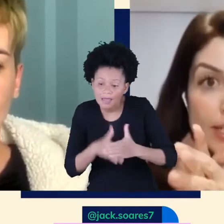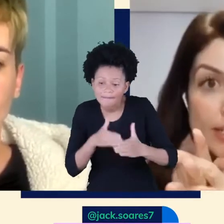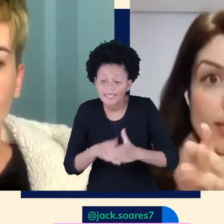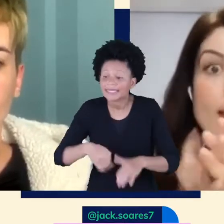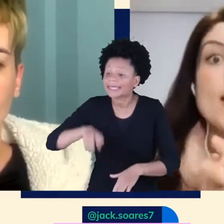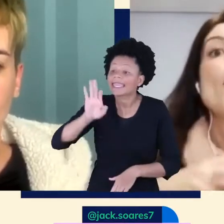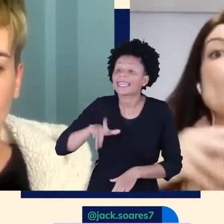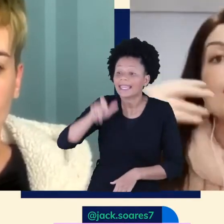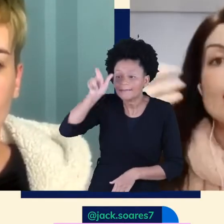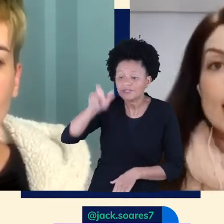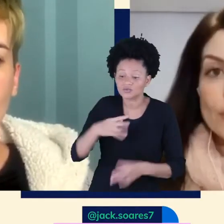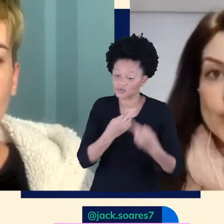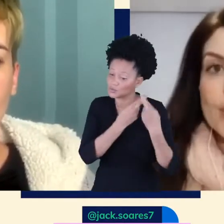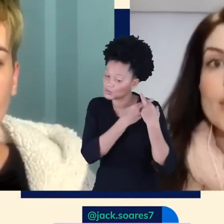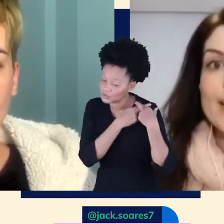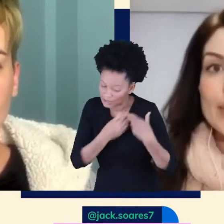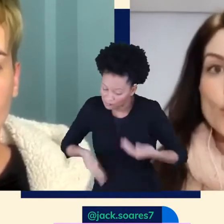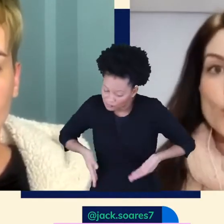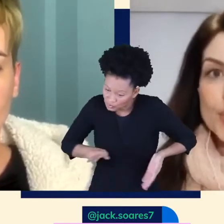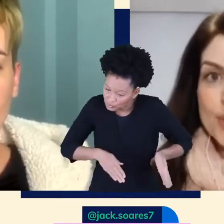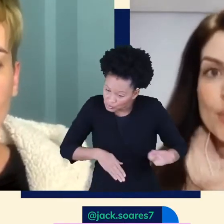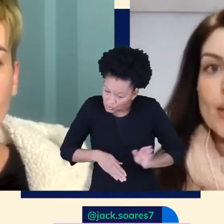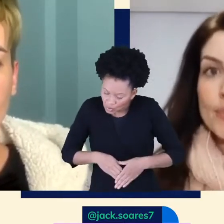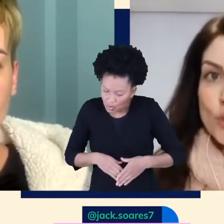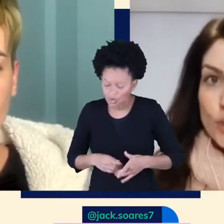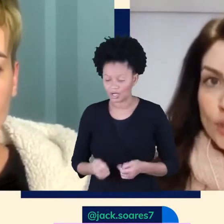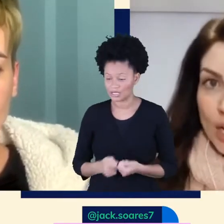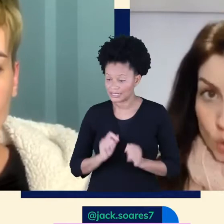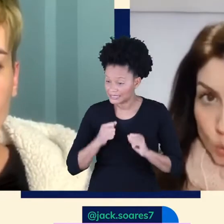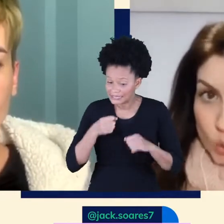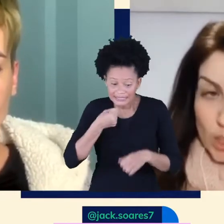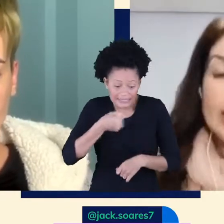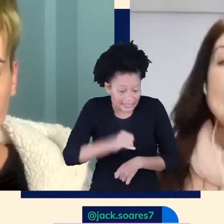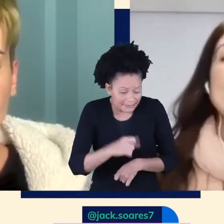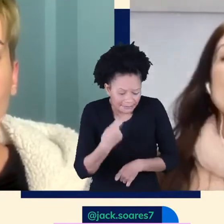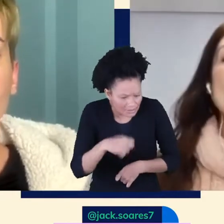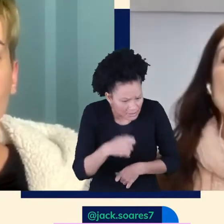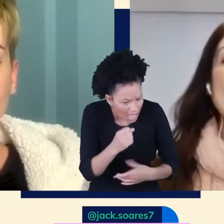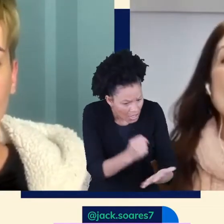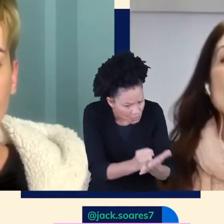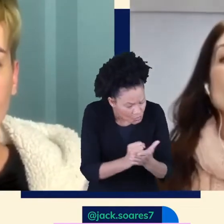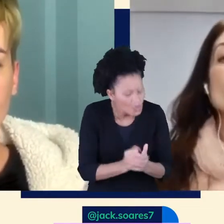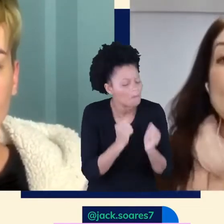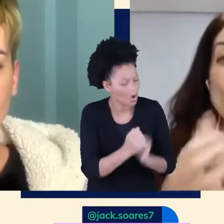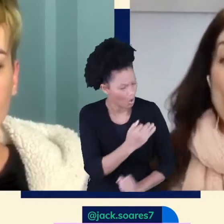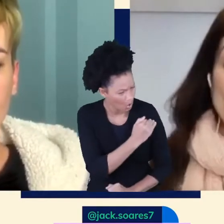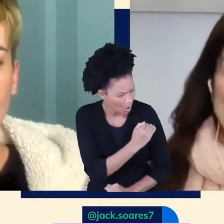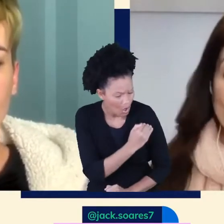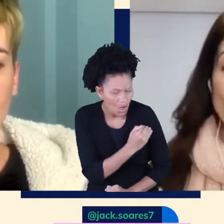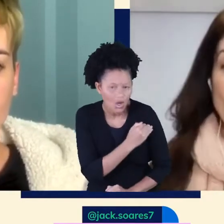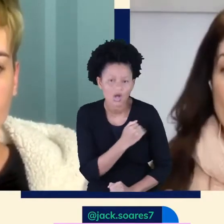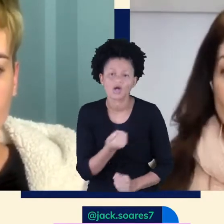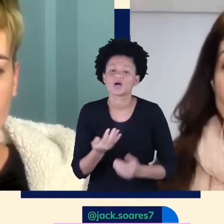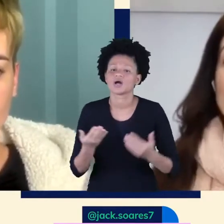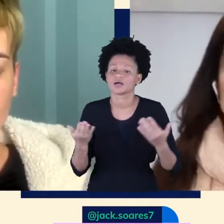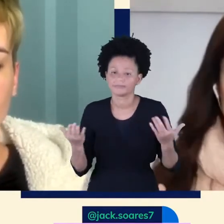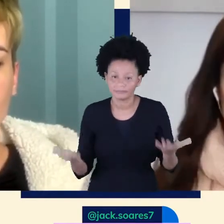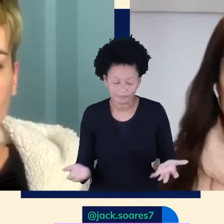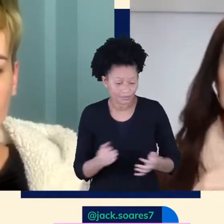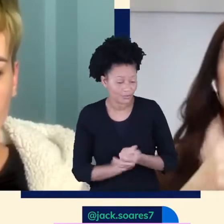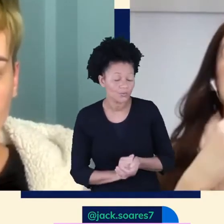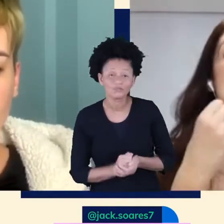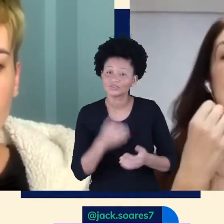da criança, mostrar que você está sempre à disposição se ela pedir ajuda, dar nome enquanto está